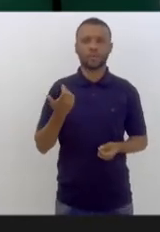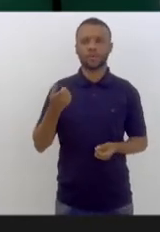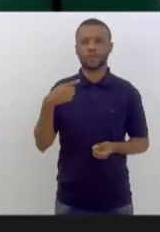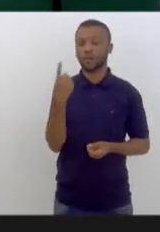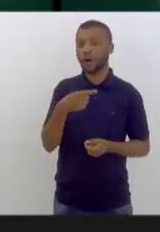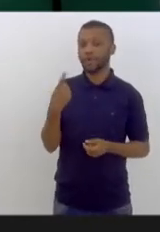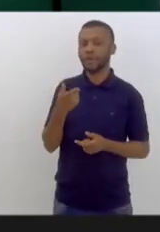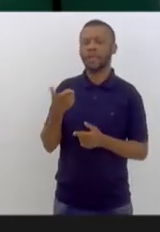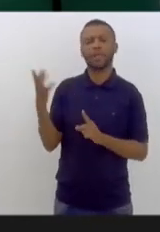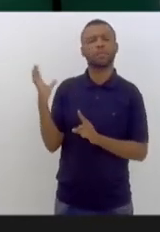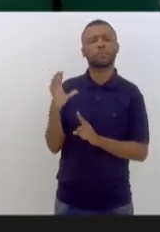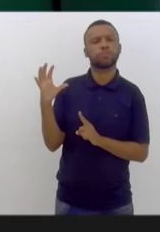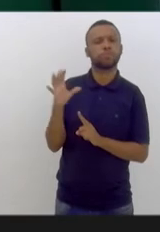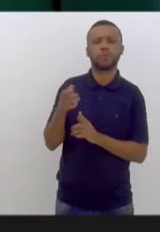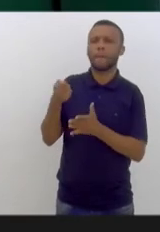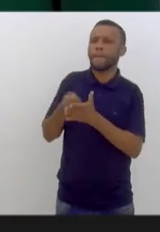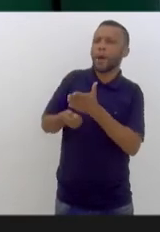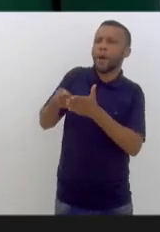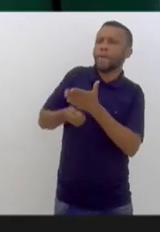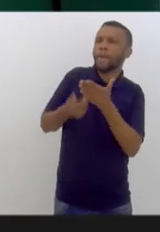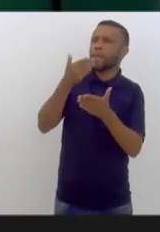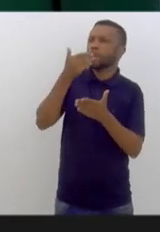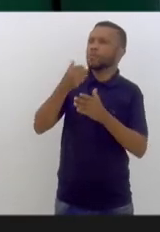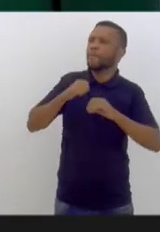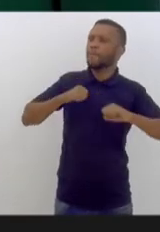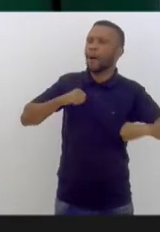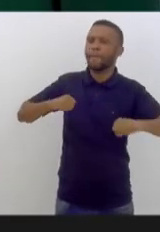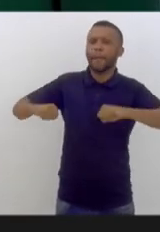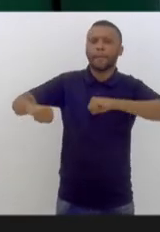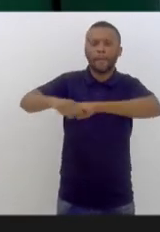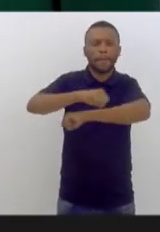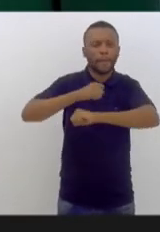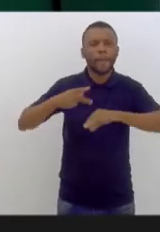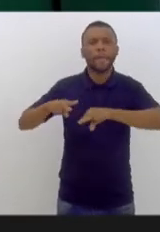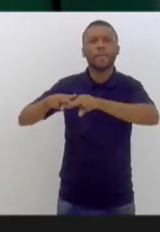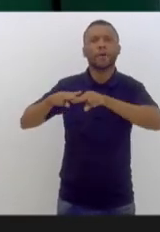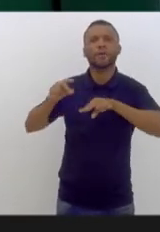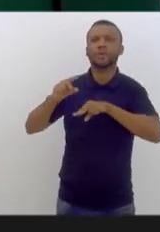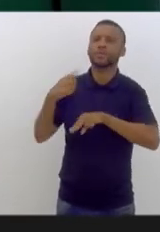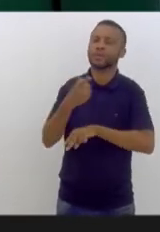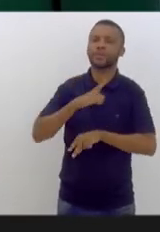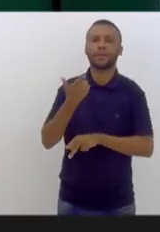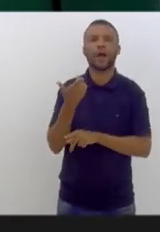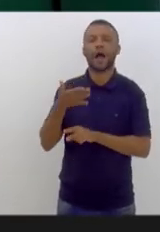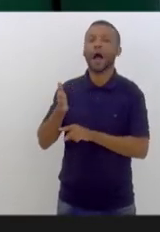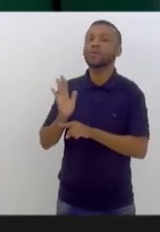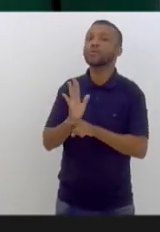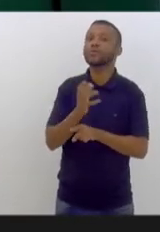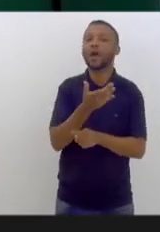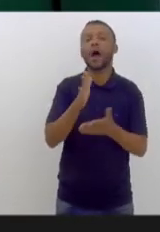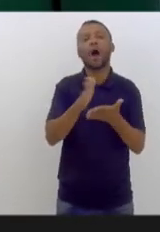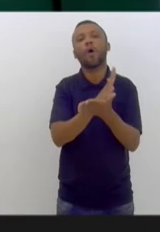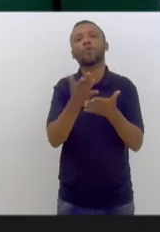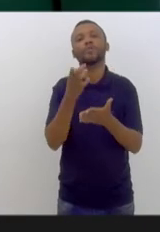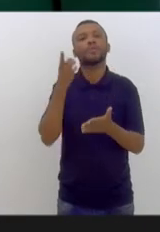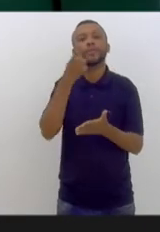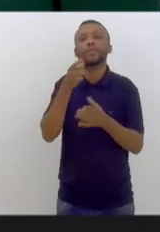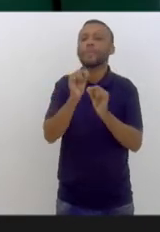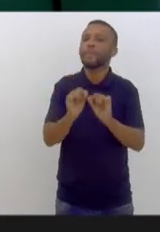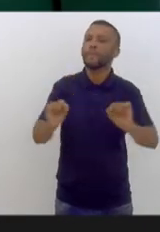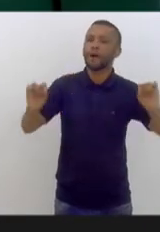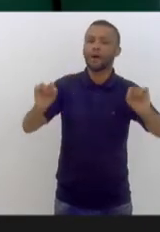fazendo pressão e, por conta disso, nós tivemos aí a ajuda de alguns deputados, Valdec foi um